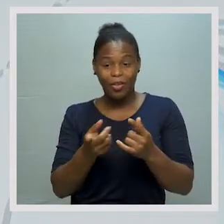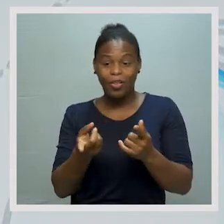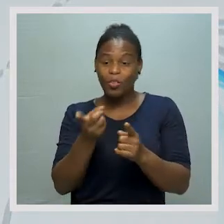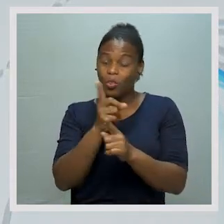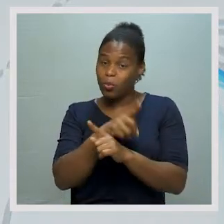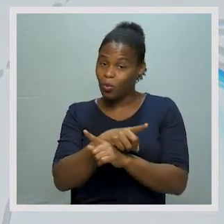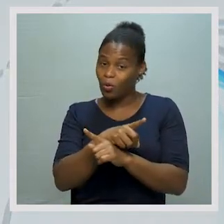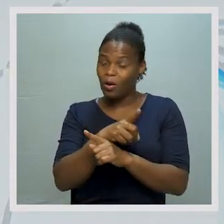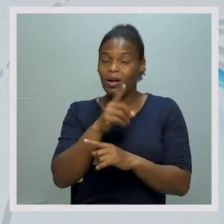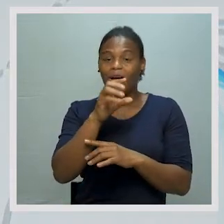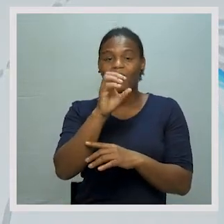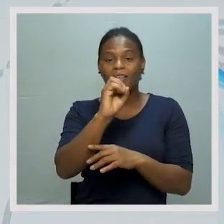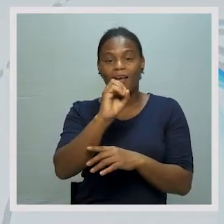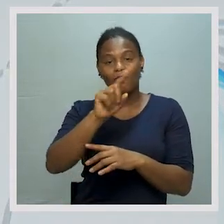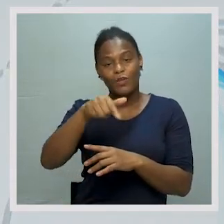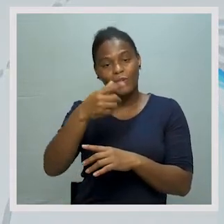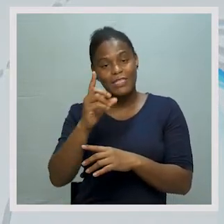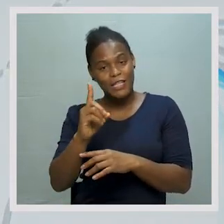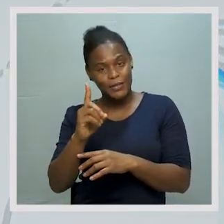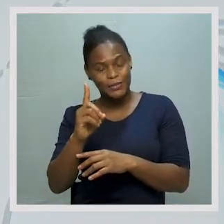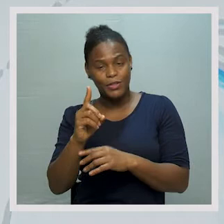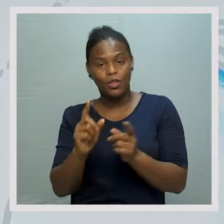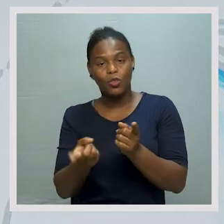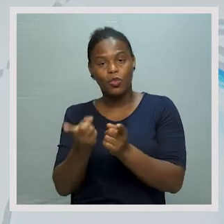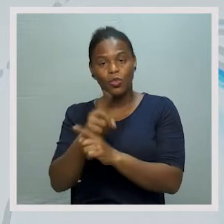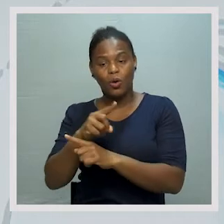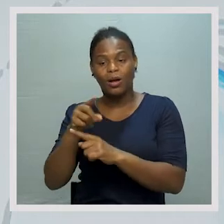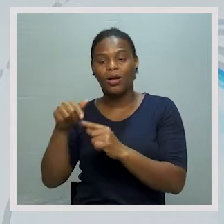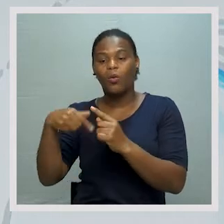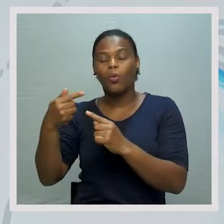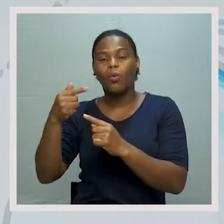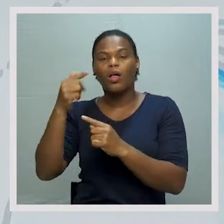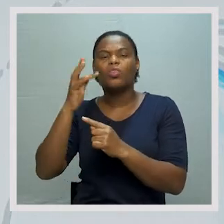substituir o número decimal 0,6 pela